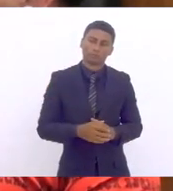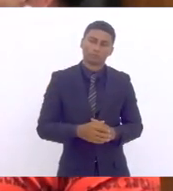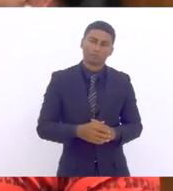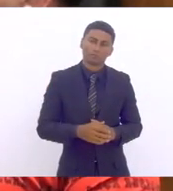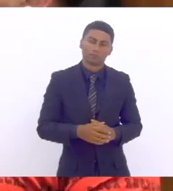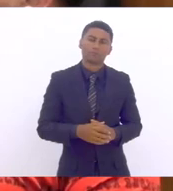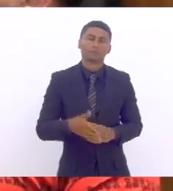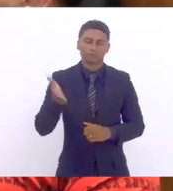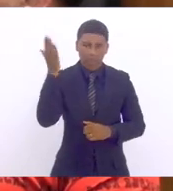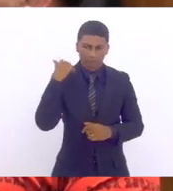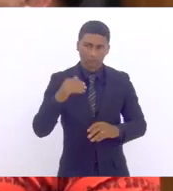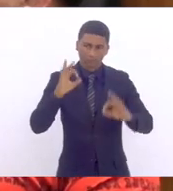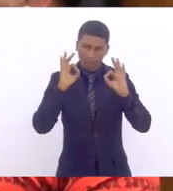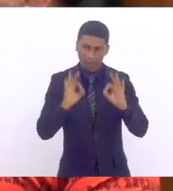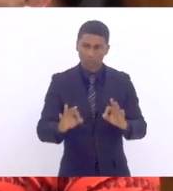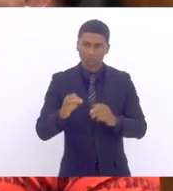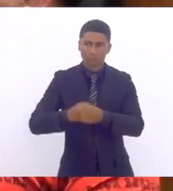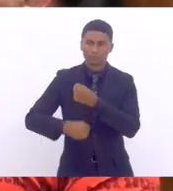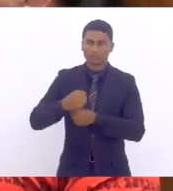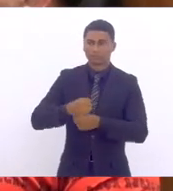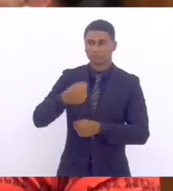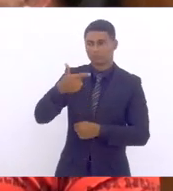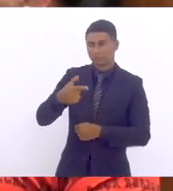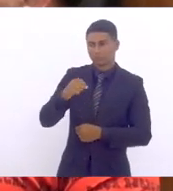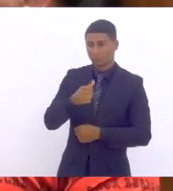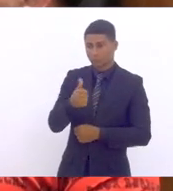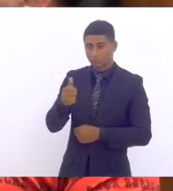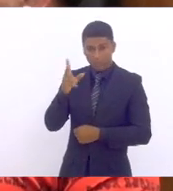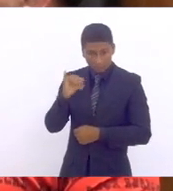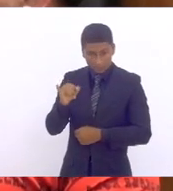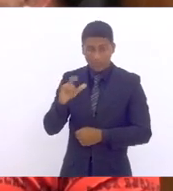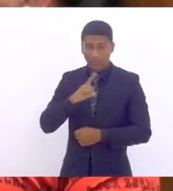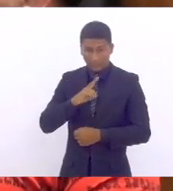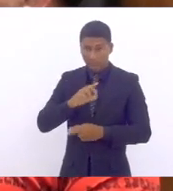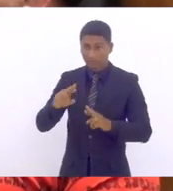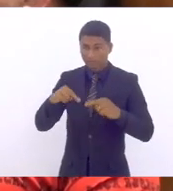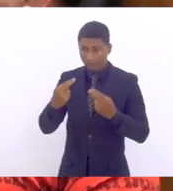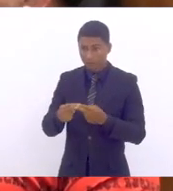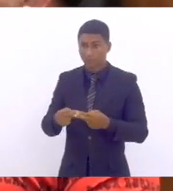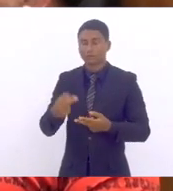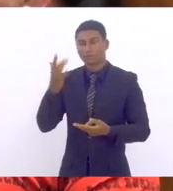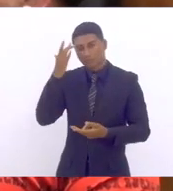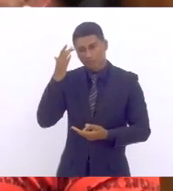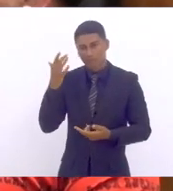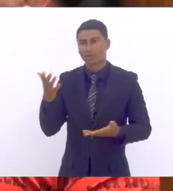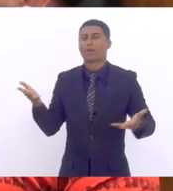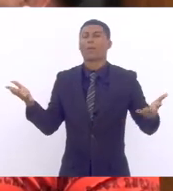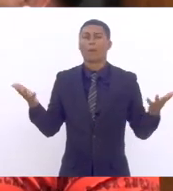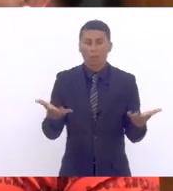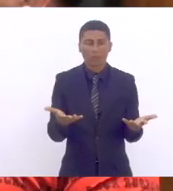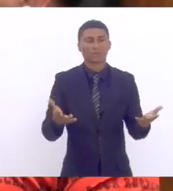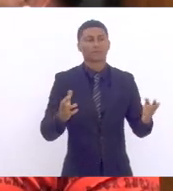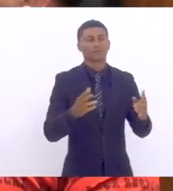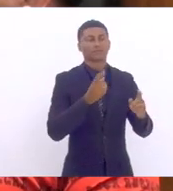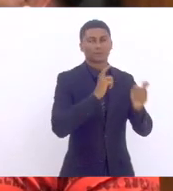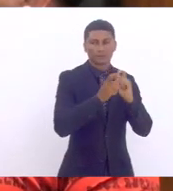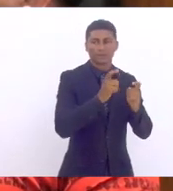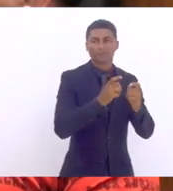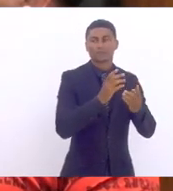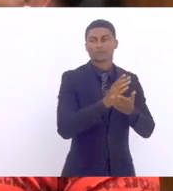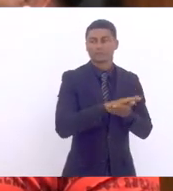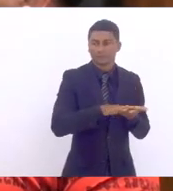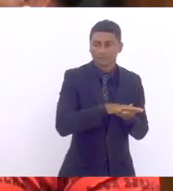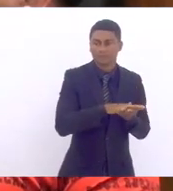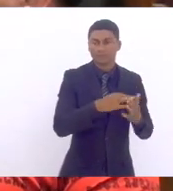tenho dúvidas que, se em 2011 a gente tivesse tido essa oportunidade, a gente talvez não precisasse estar aqui hoje discutindo e lamentando